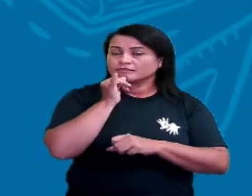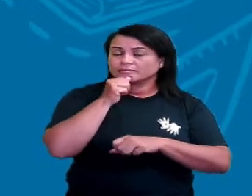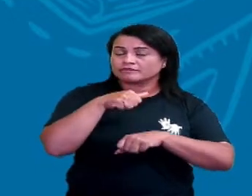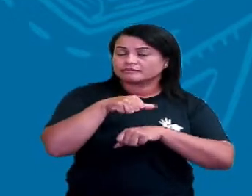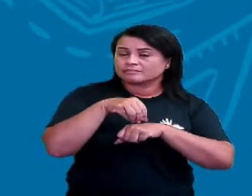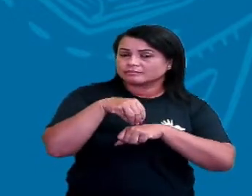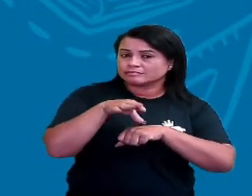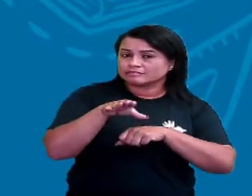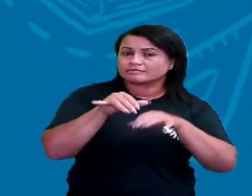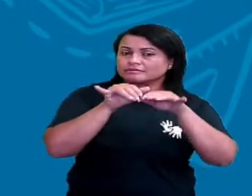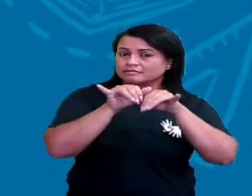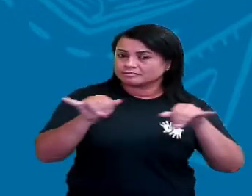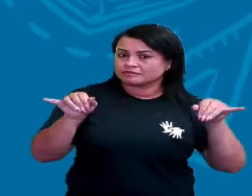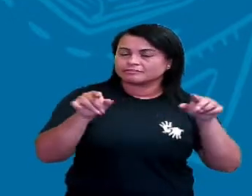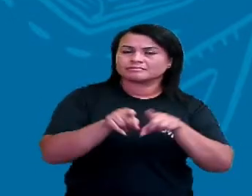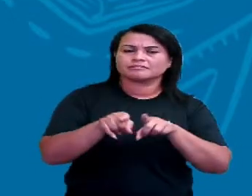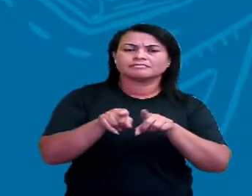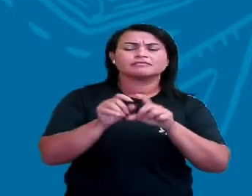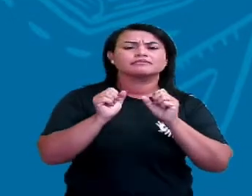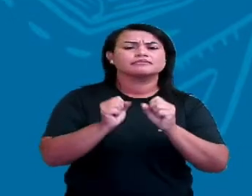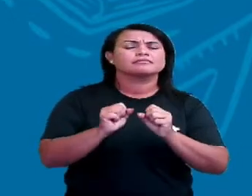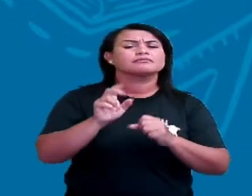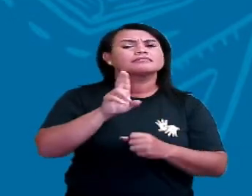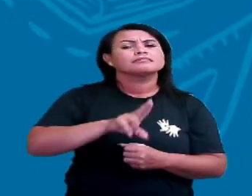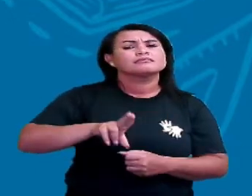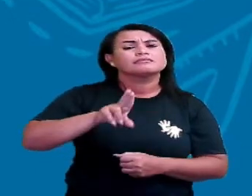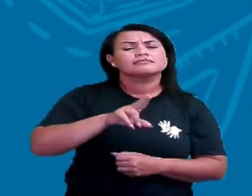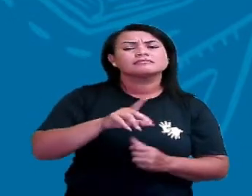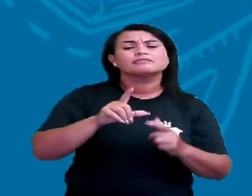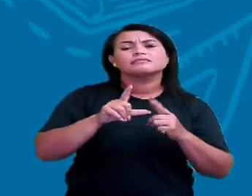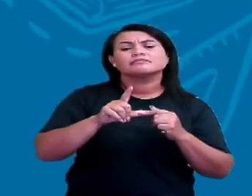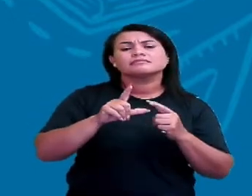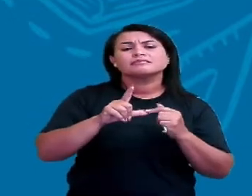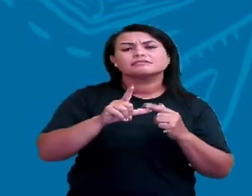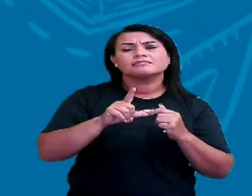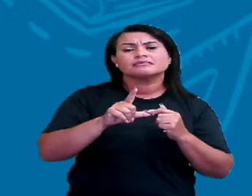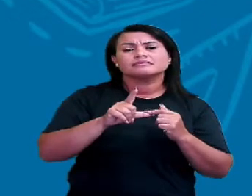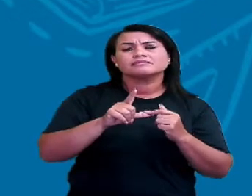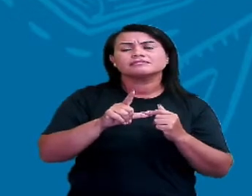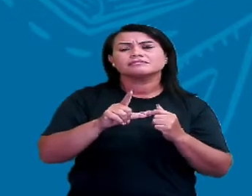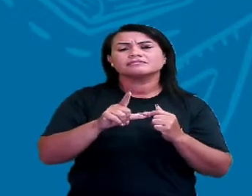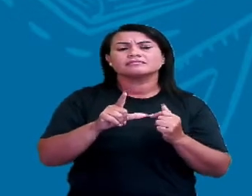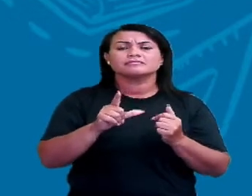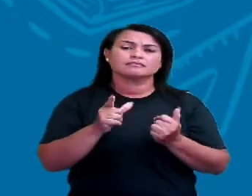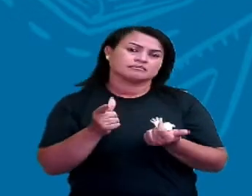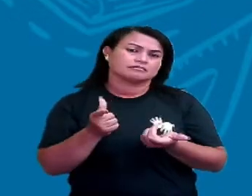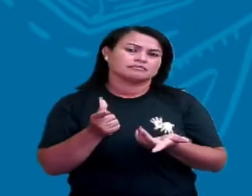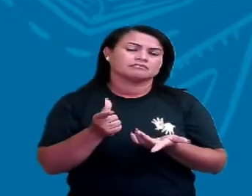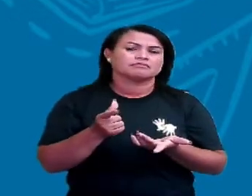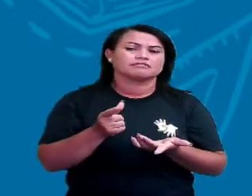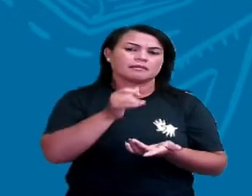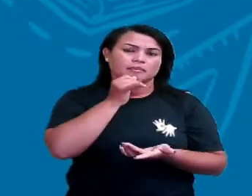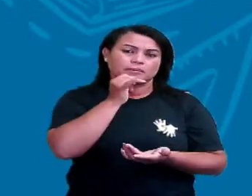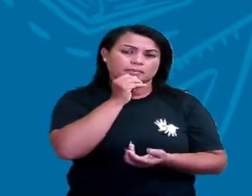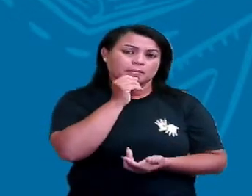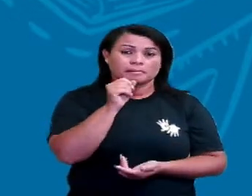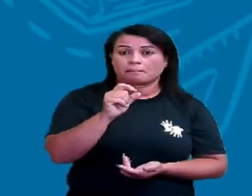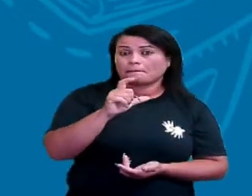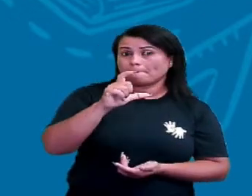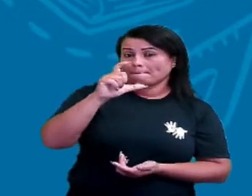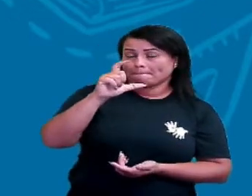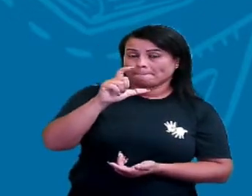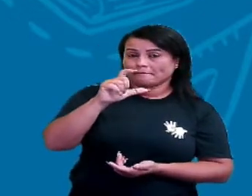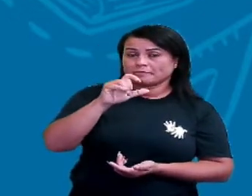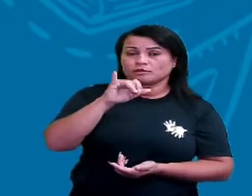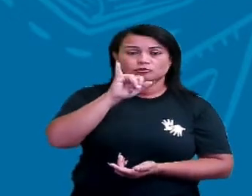informação para vocês. A gente pode utilizar a letra que a gente chama de imprensa ou letra de forma, mas a gente